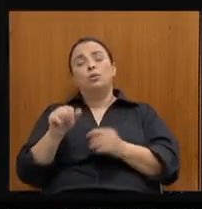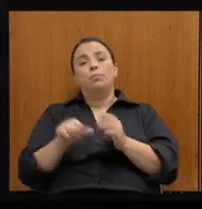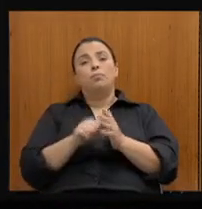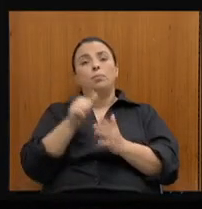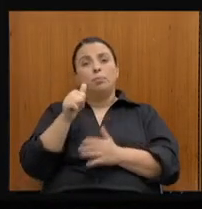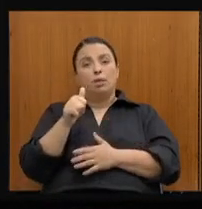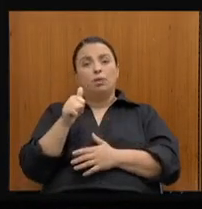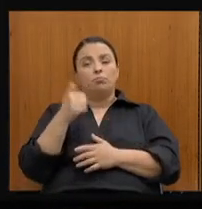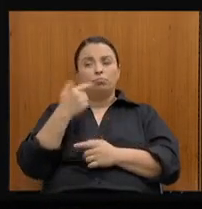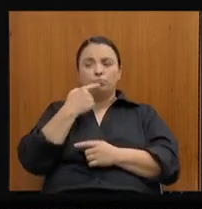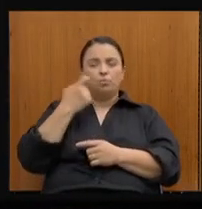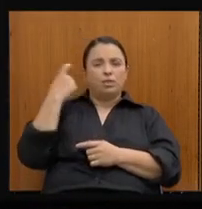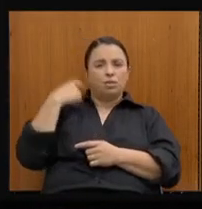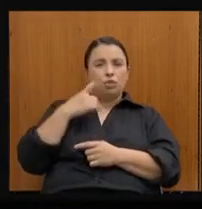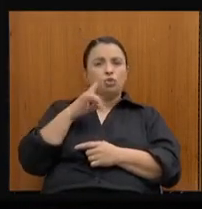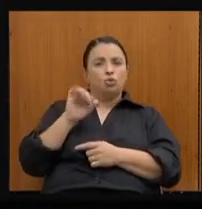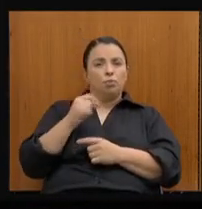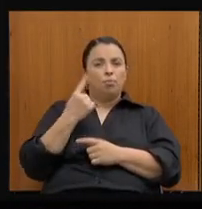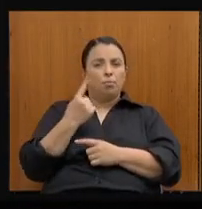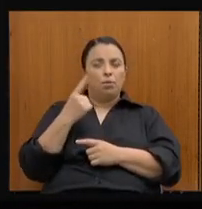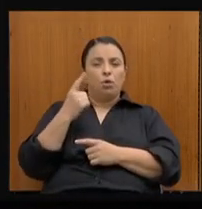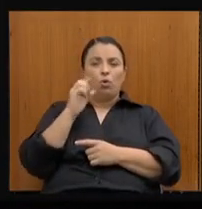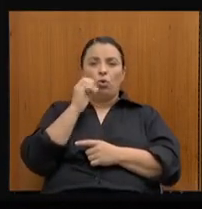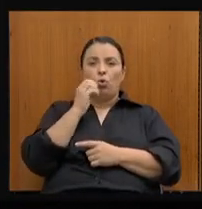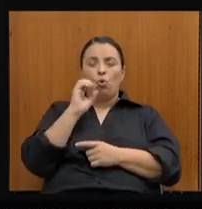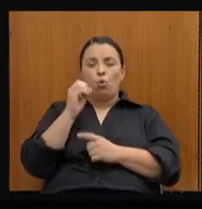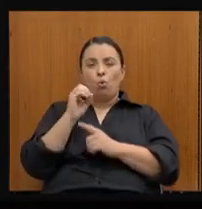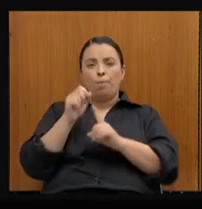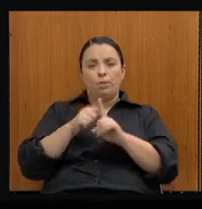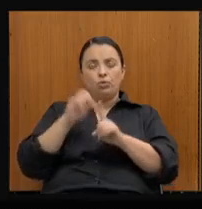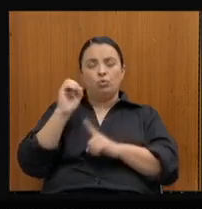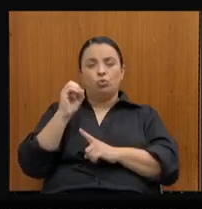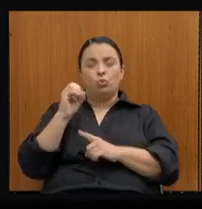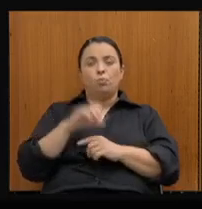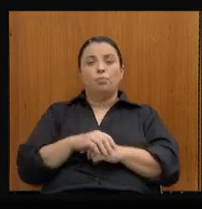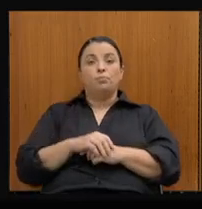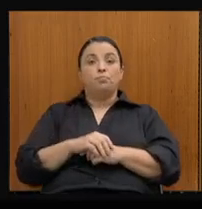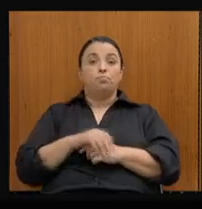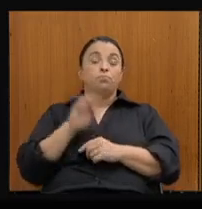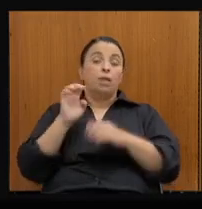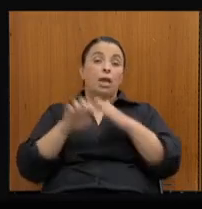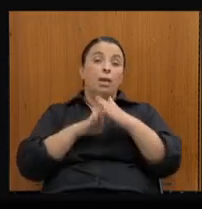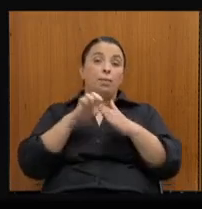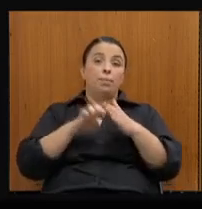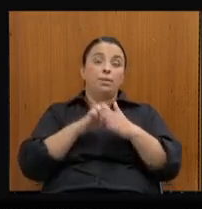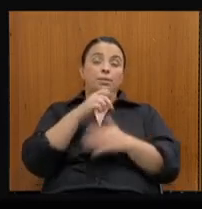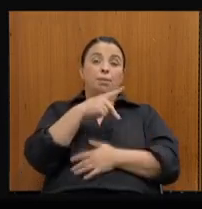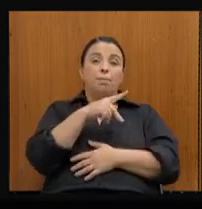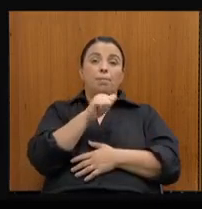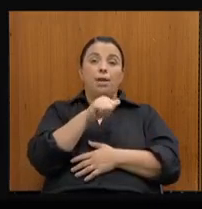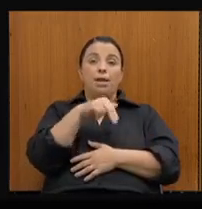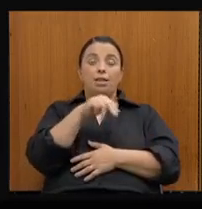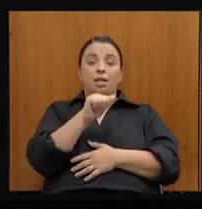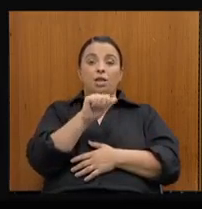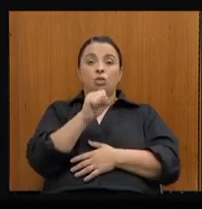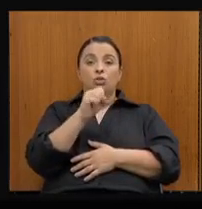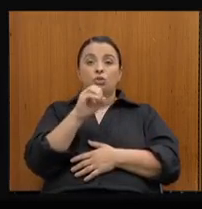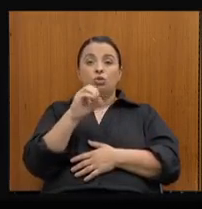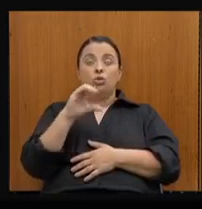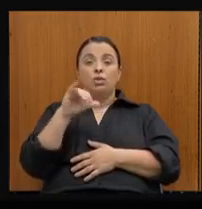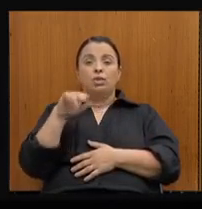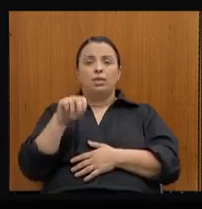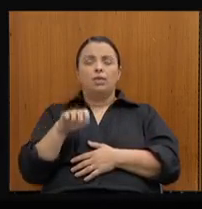Panasonic lançou e eu uso exemplos de empresas uma célula combustível